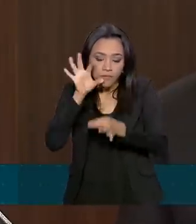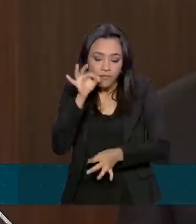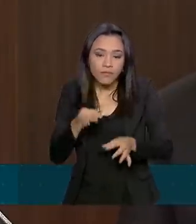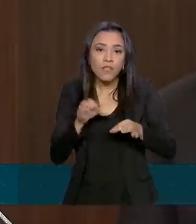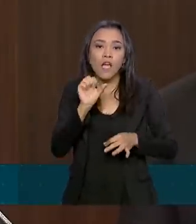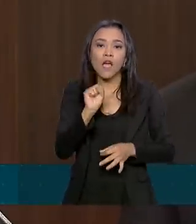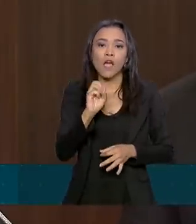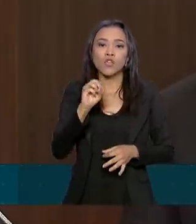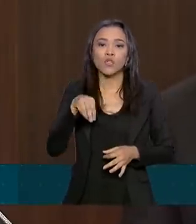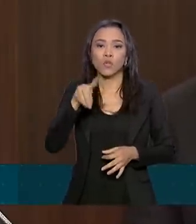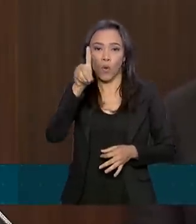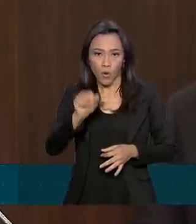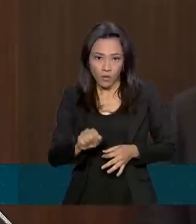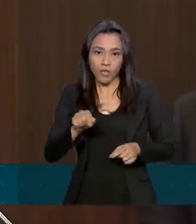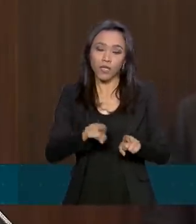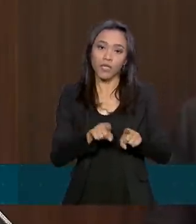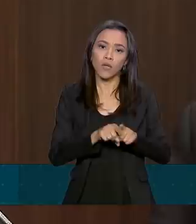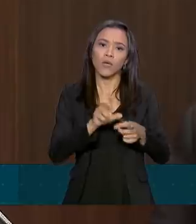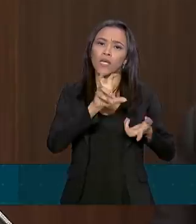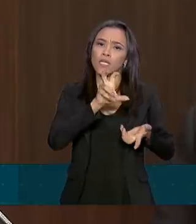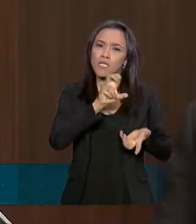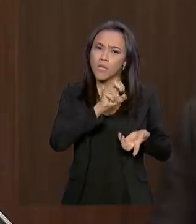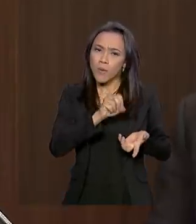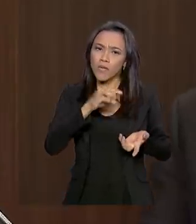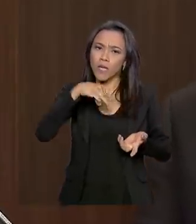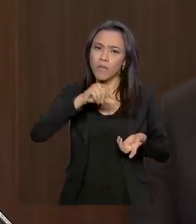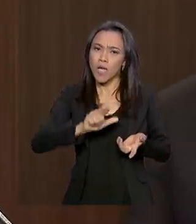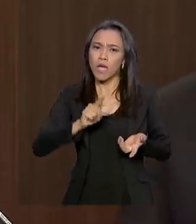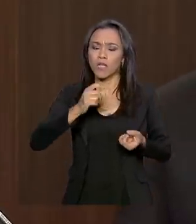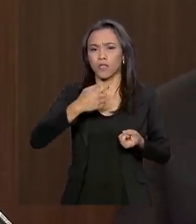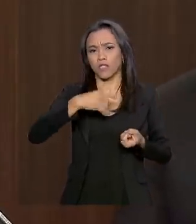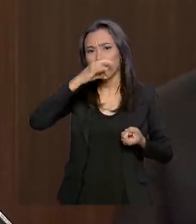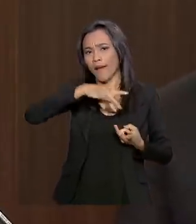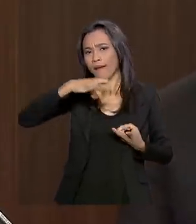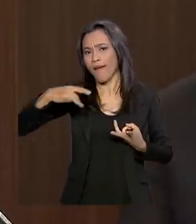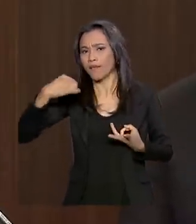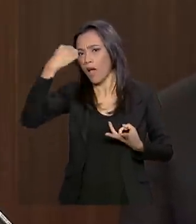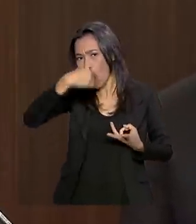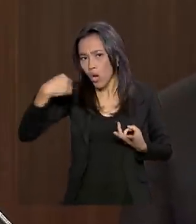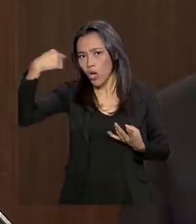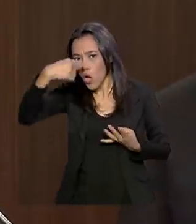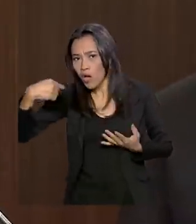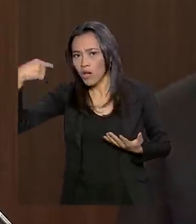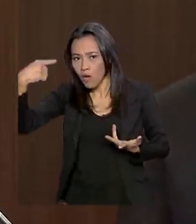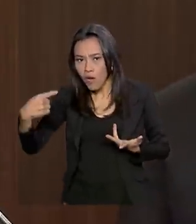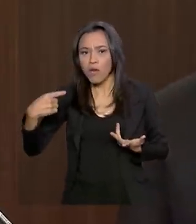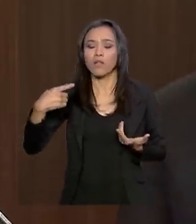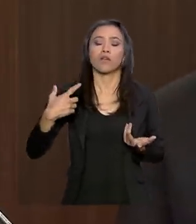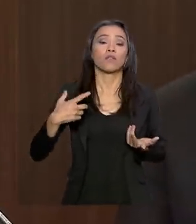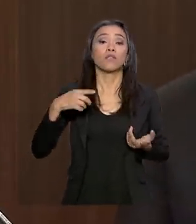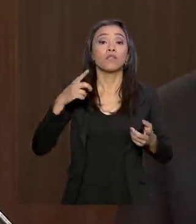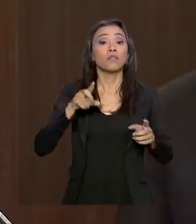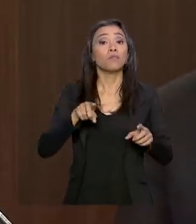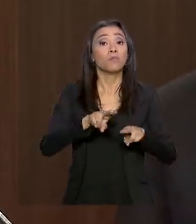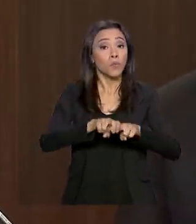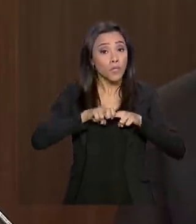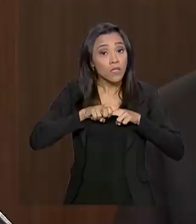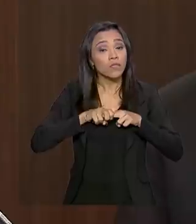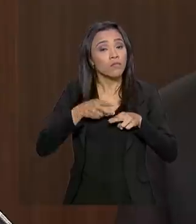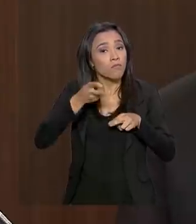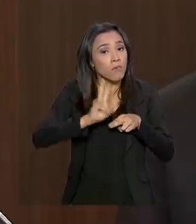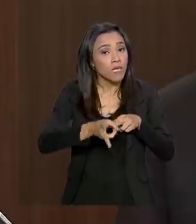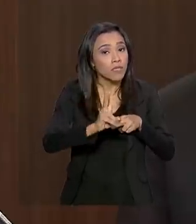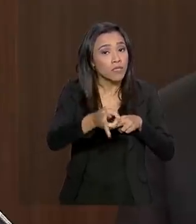em geral é 50 ml de hora em hora, bem pouquinho, daí a necessidade de se manter a